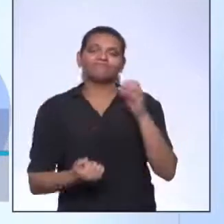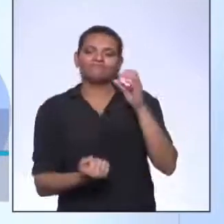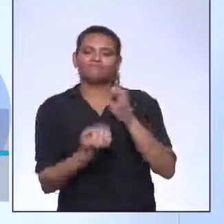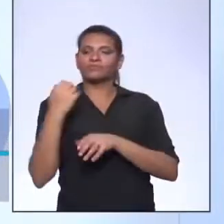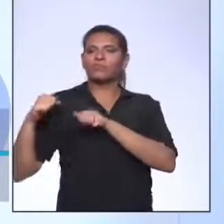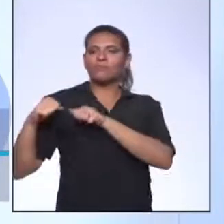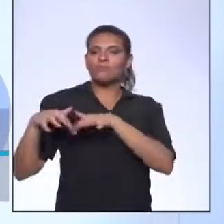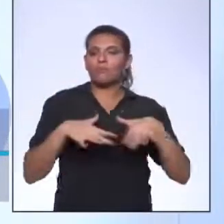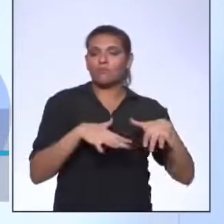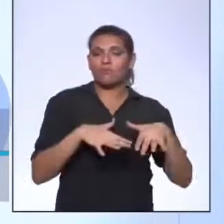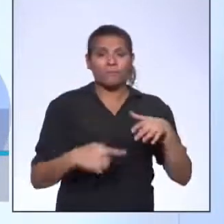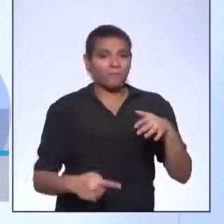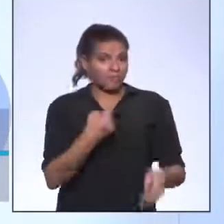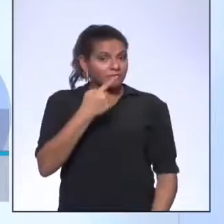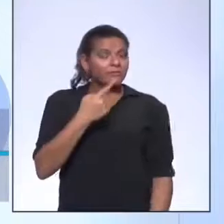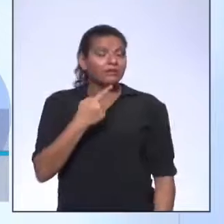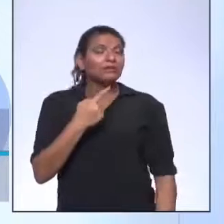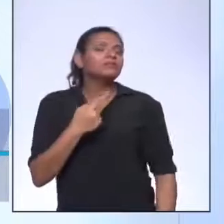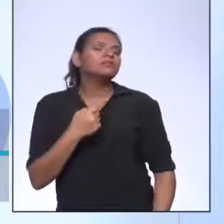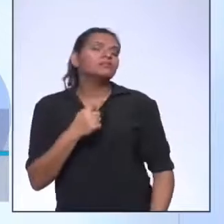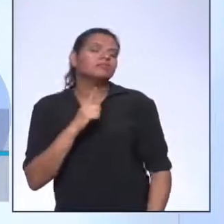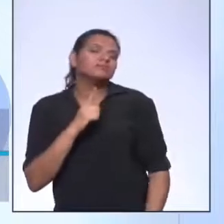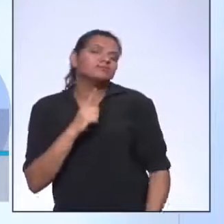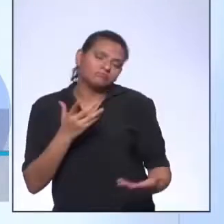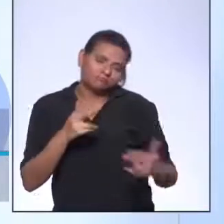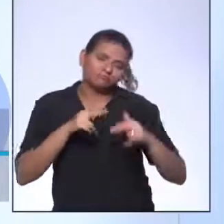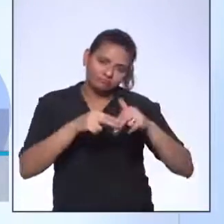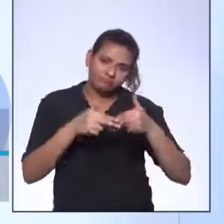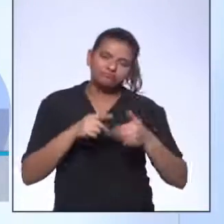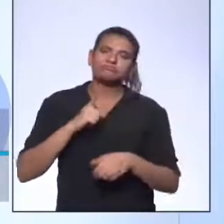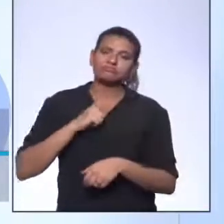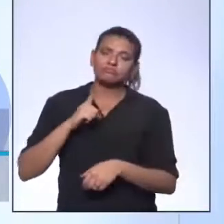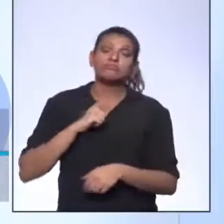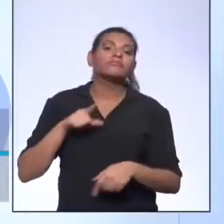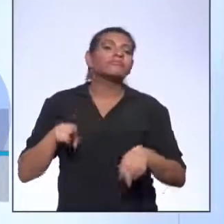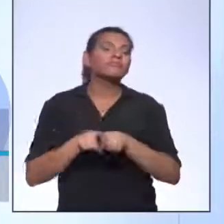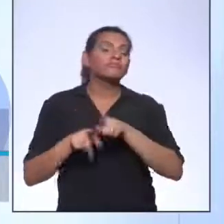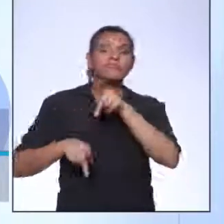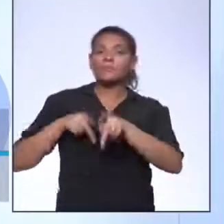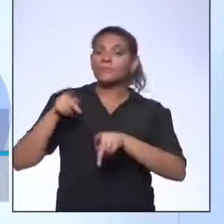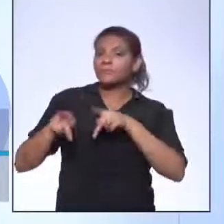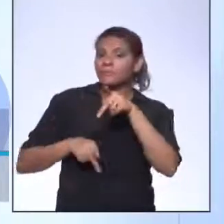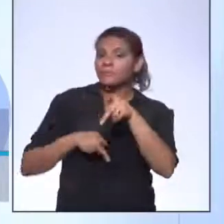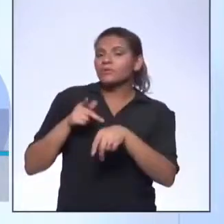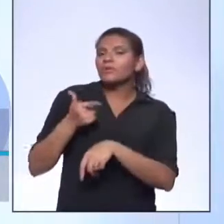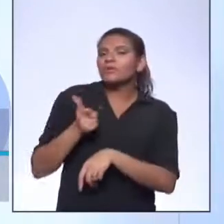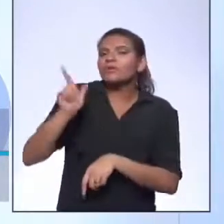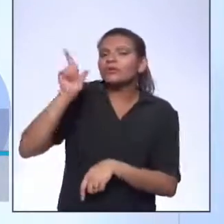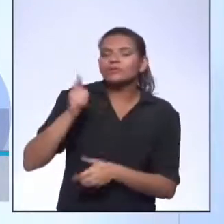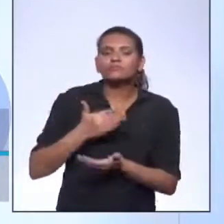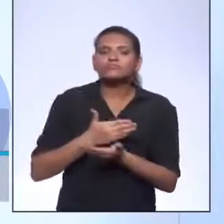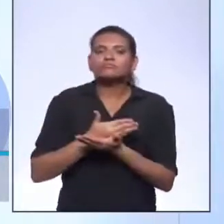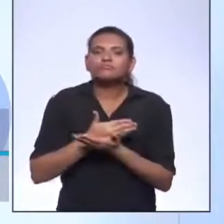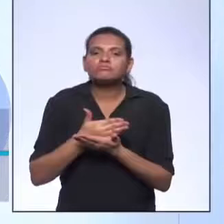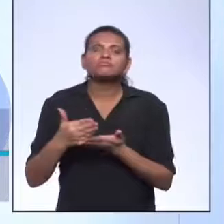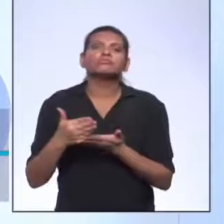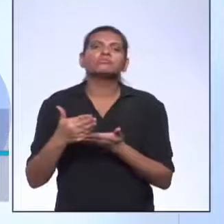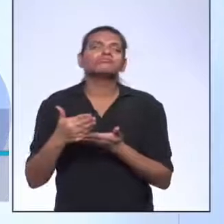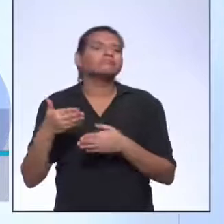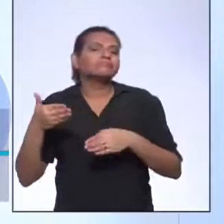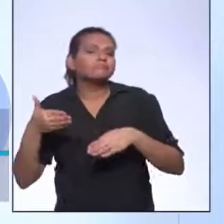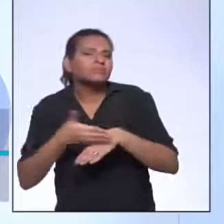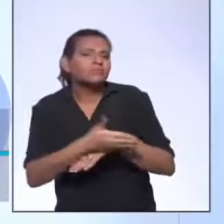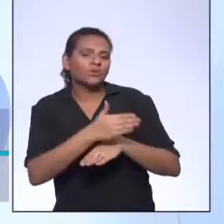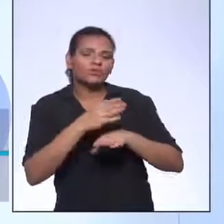interior. Então, nós temos a invasão dos dórios, temos outros povos que começam ali no período homérico a